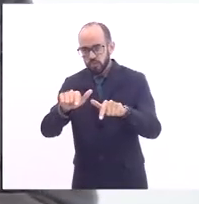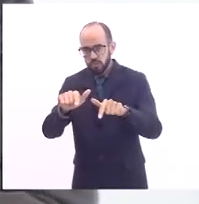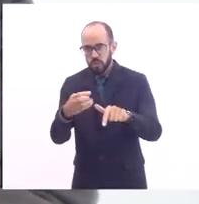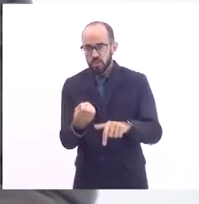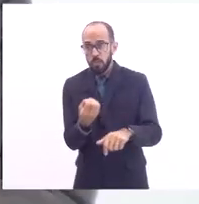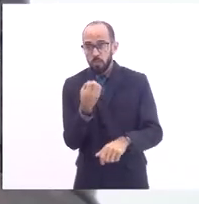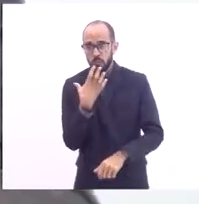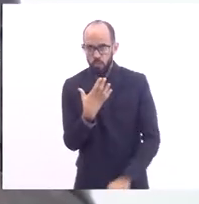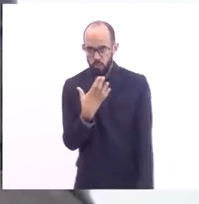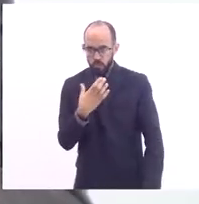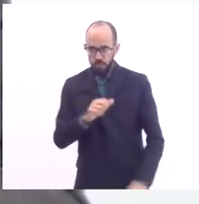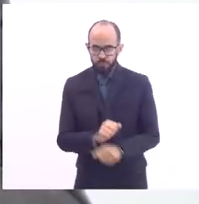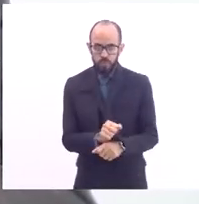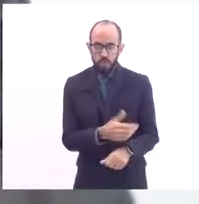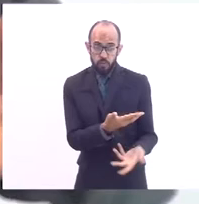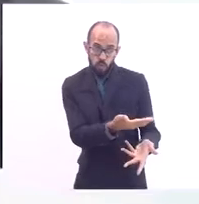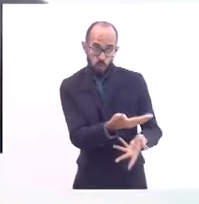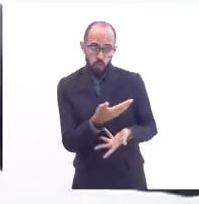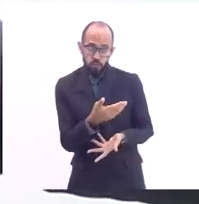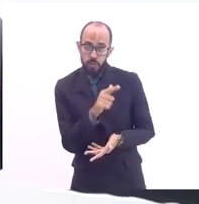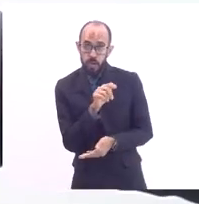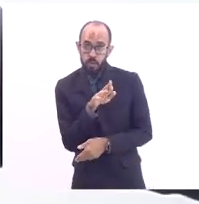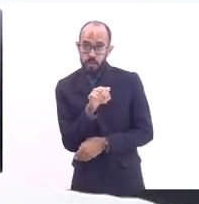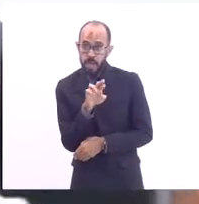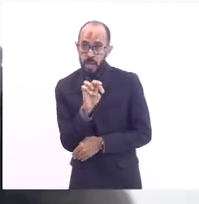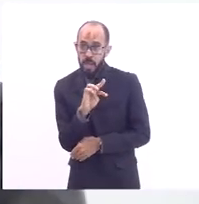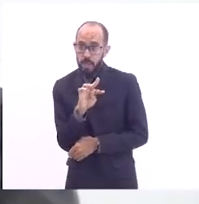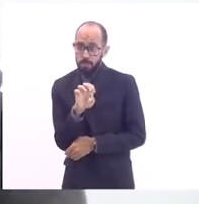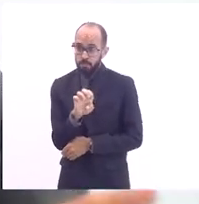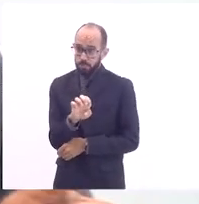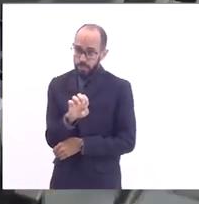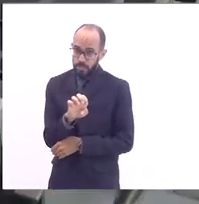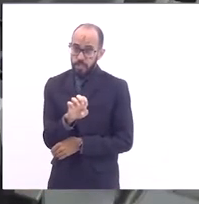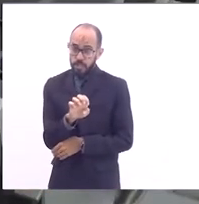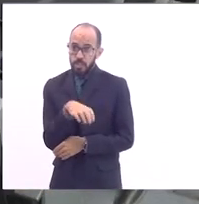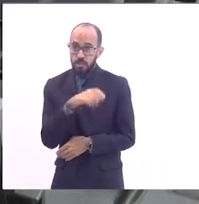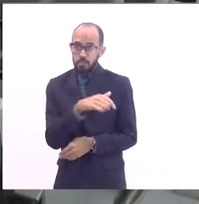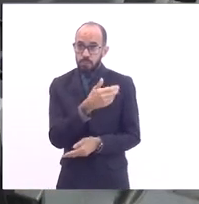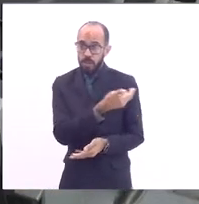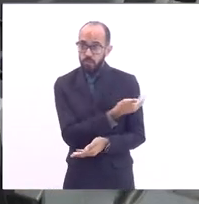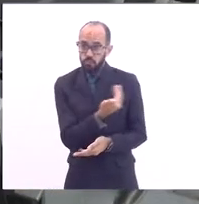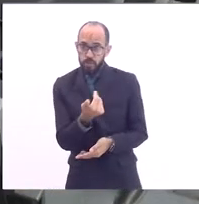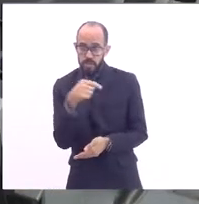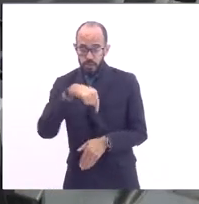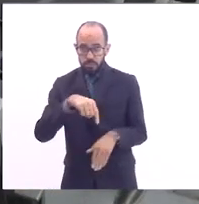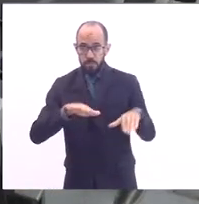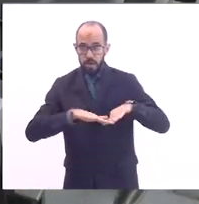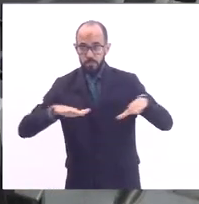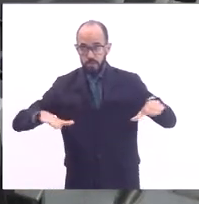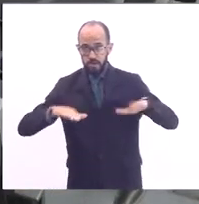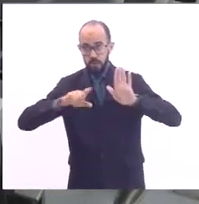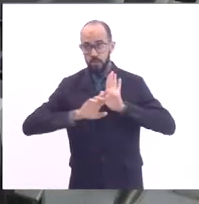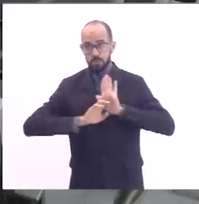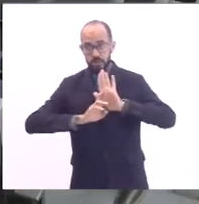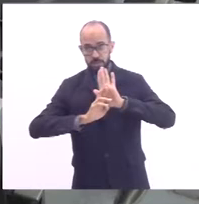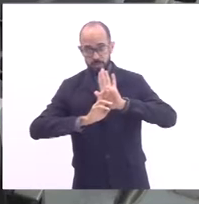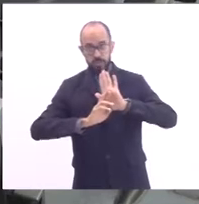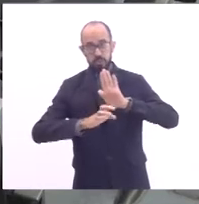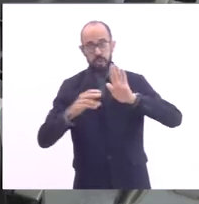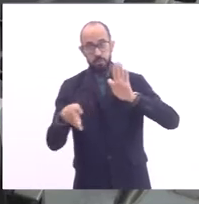chamar o Guilherme Brasil para fazer parte aqui da mesa, que é o representante da